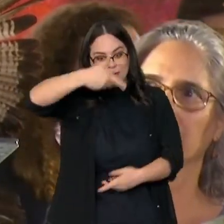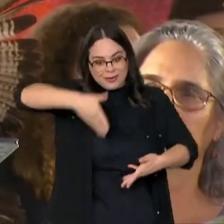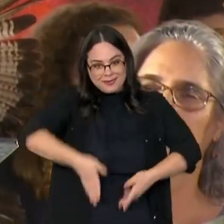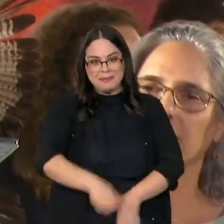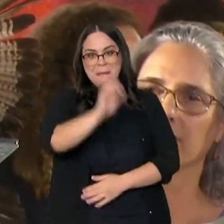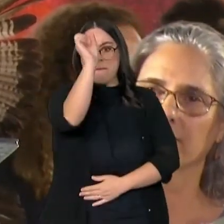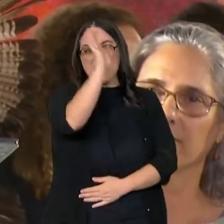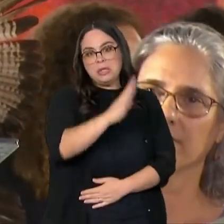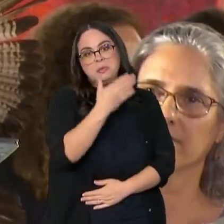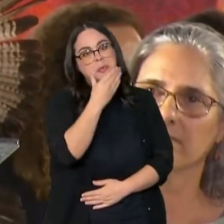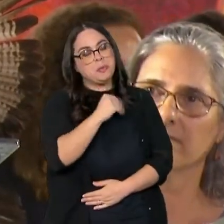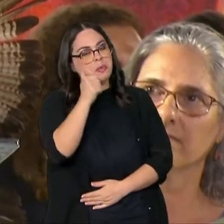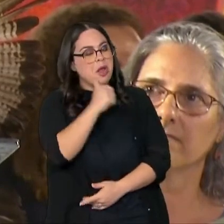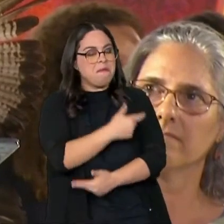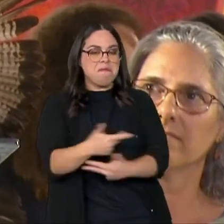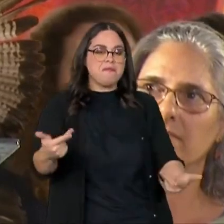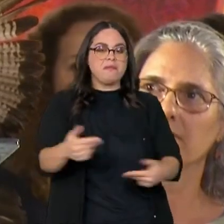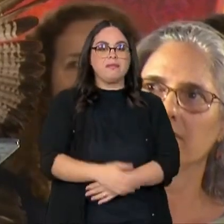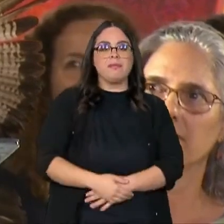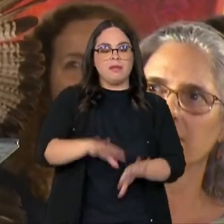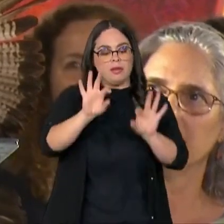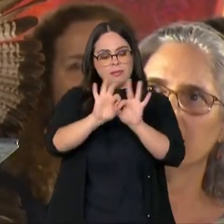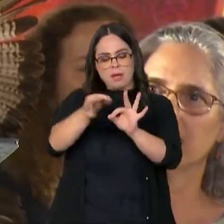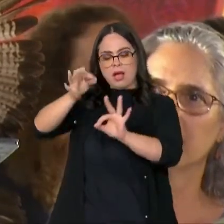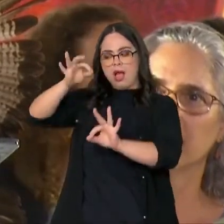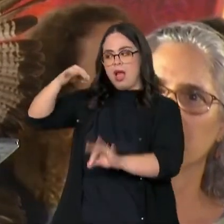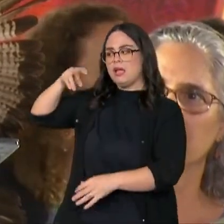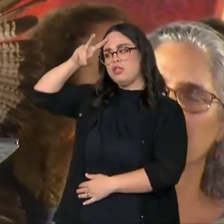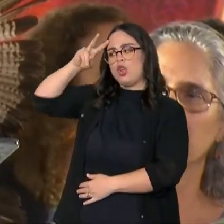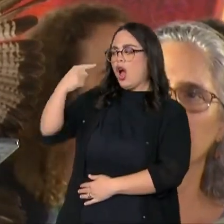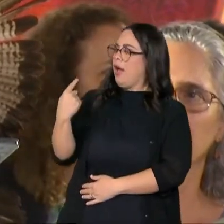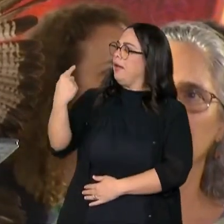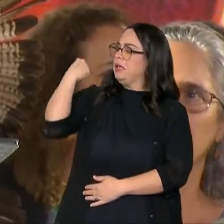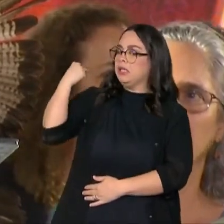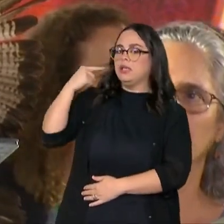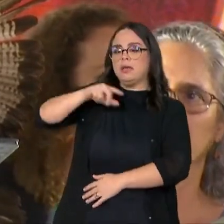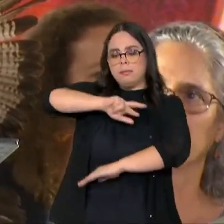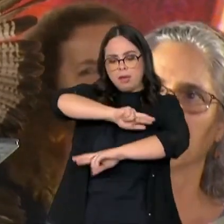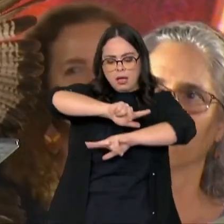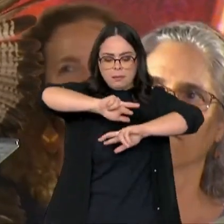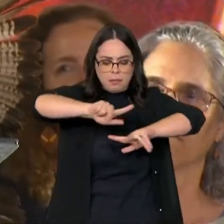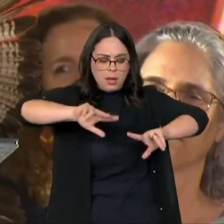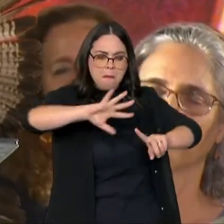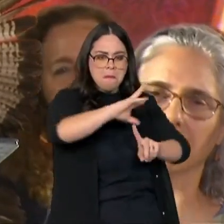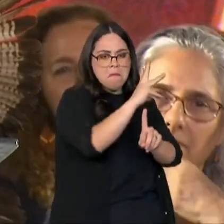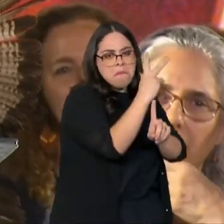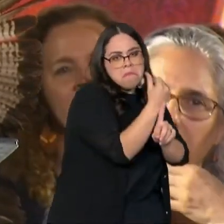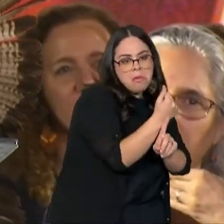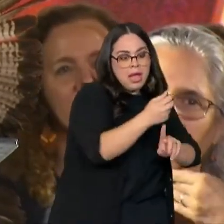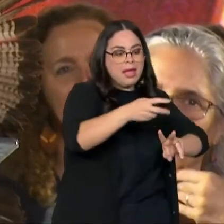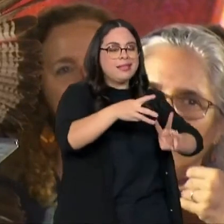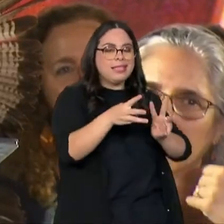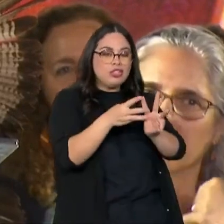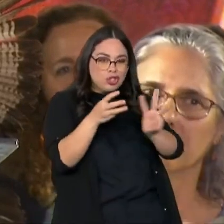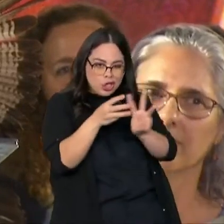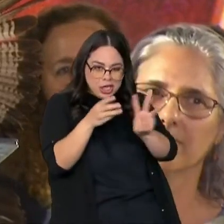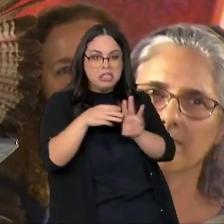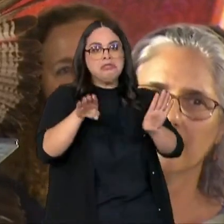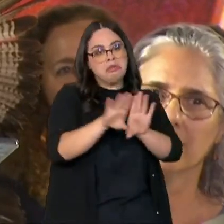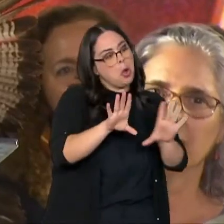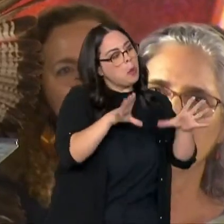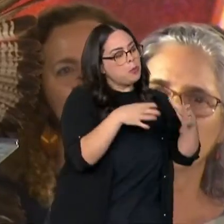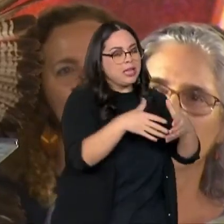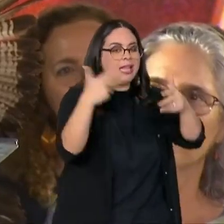brasileiras. Ao longo da nossa história, diversos itens indígenas e de outras comunidades